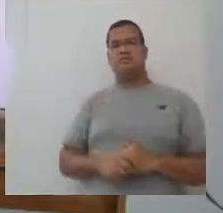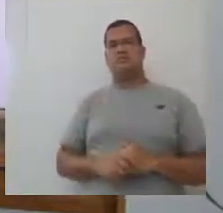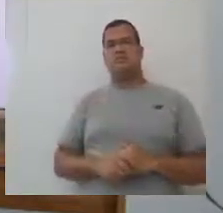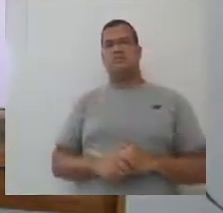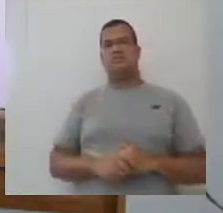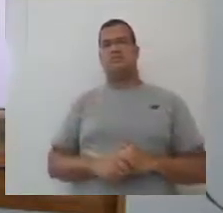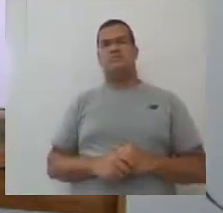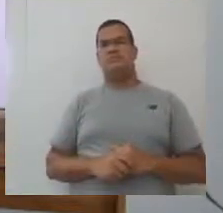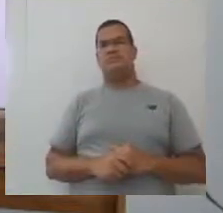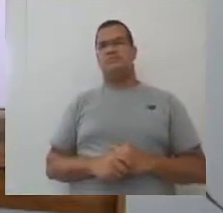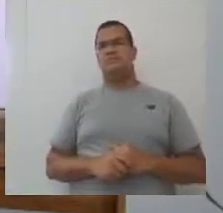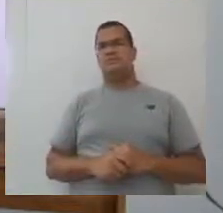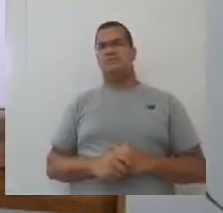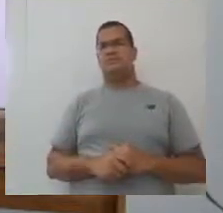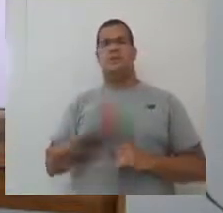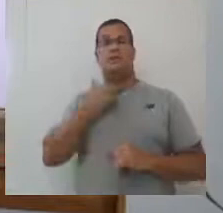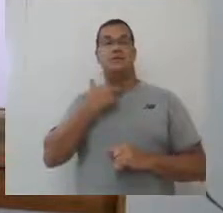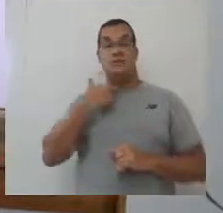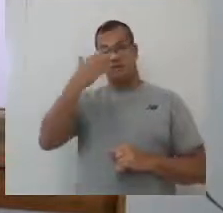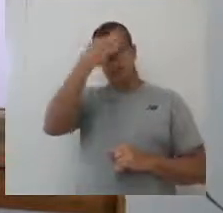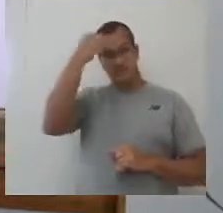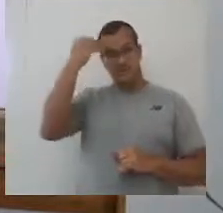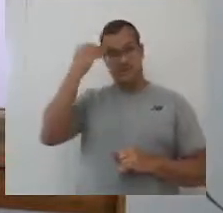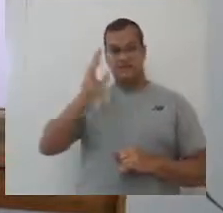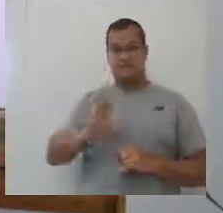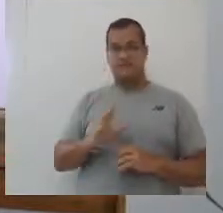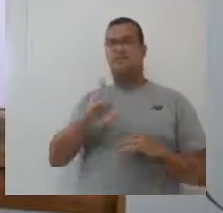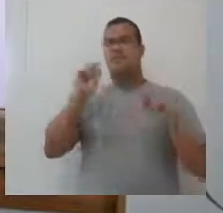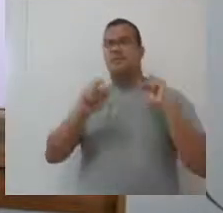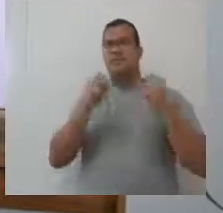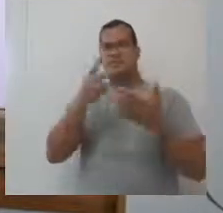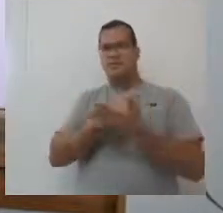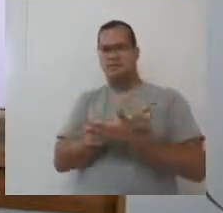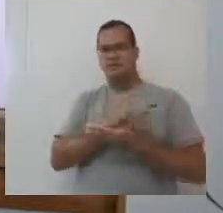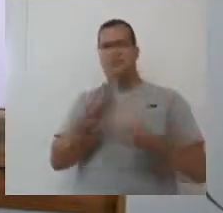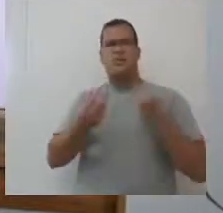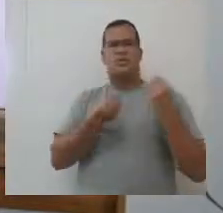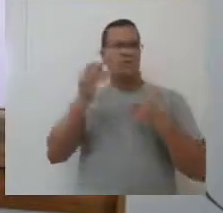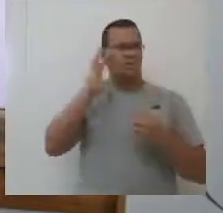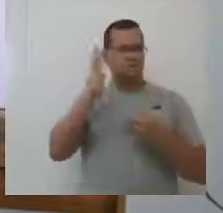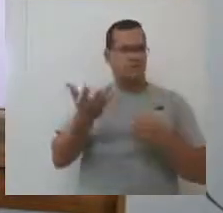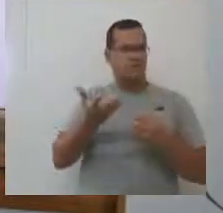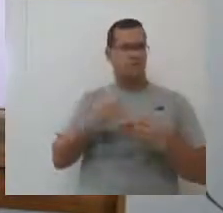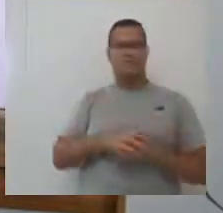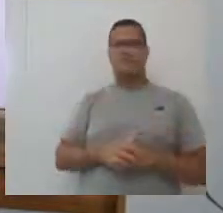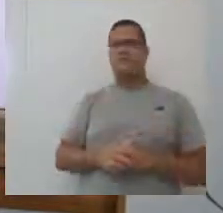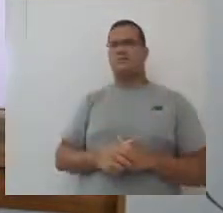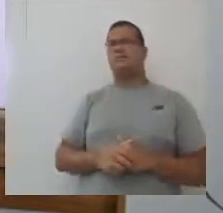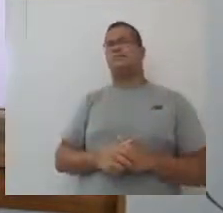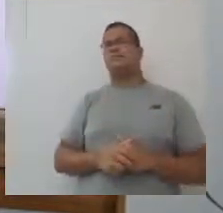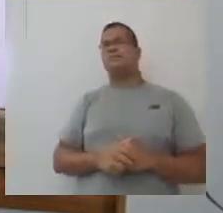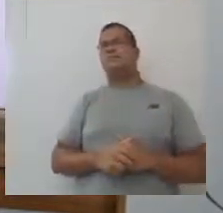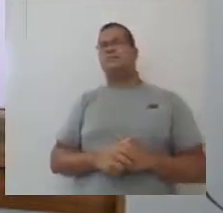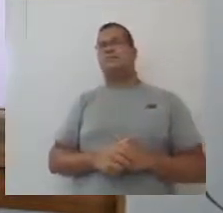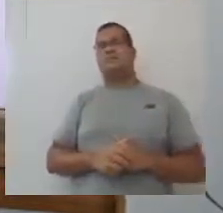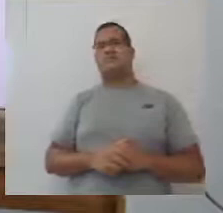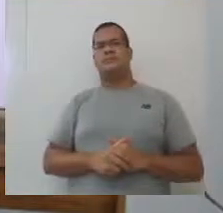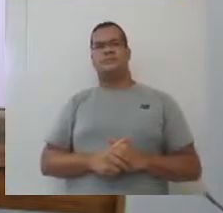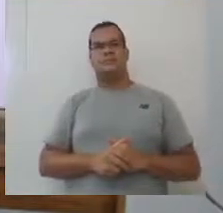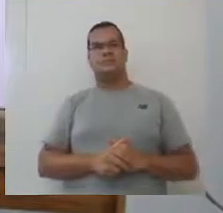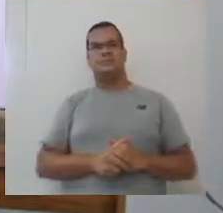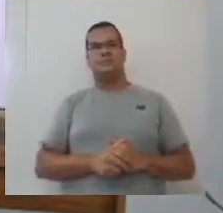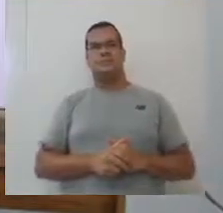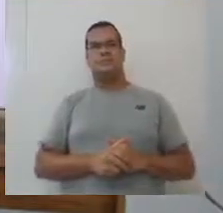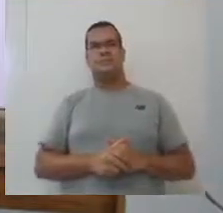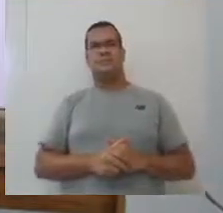I. Beleza? Não pode esquecer disso. Aí o que é que vai acontecer? Andrei, como é que eu vou resolver isso? Olha pra mim. Ó,